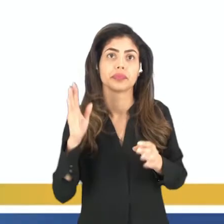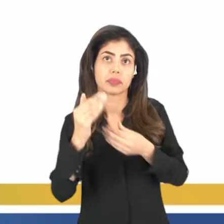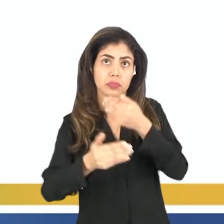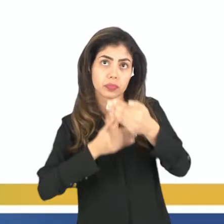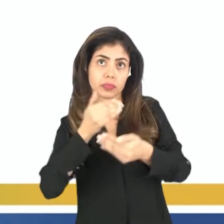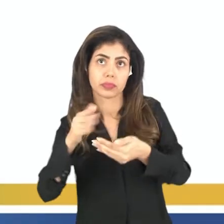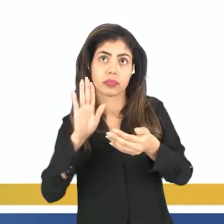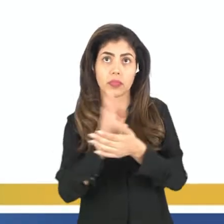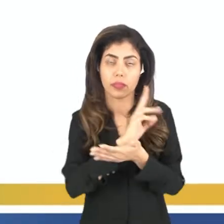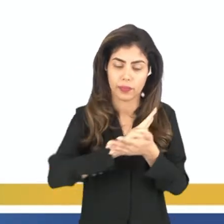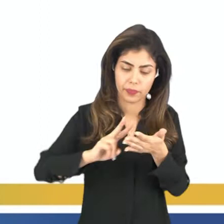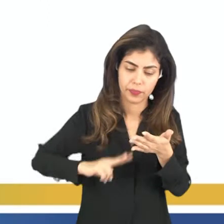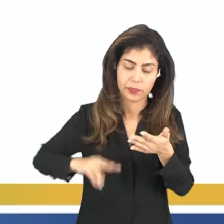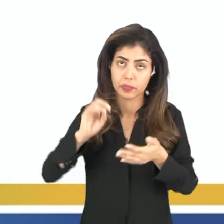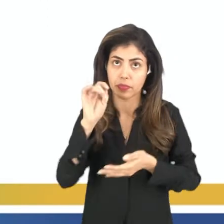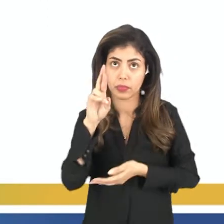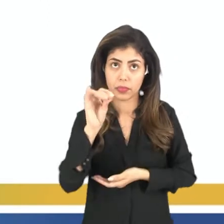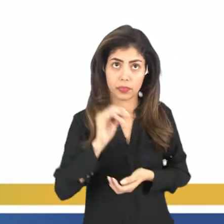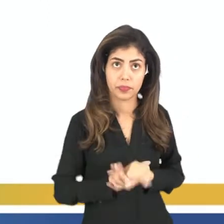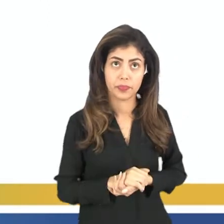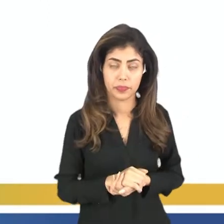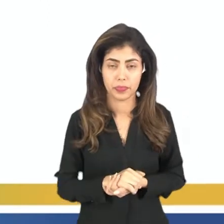envolvimento do leitor com o enredo.